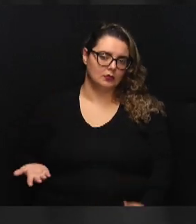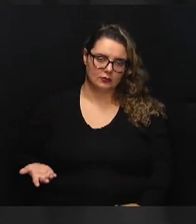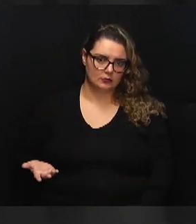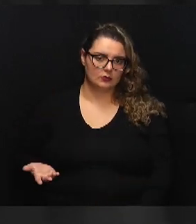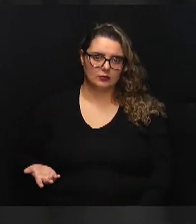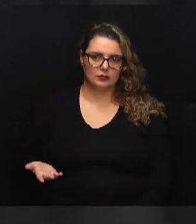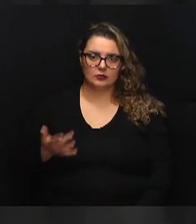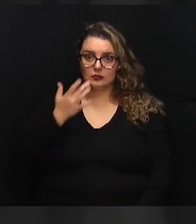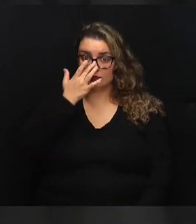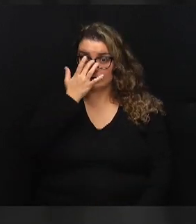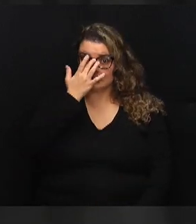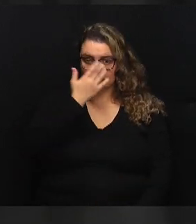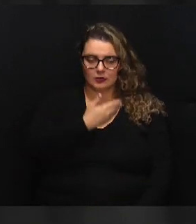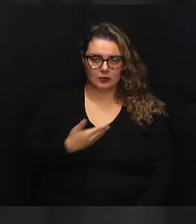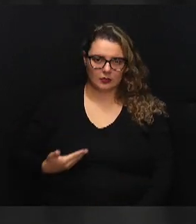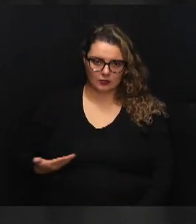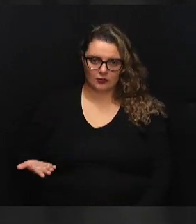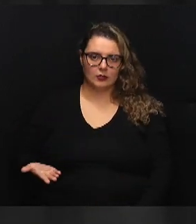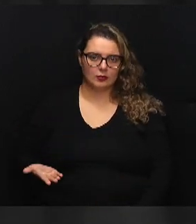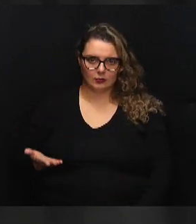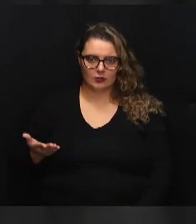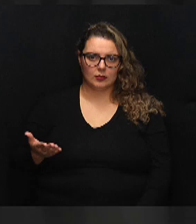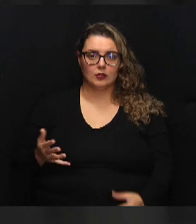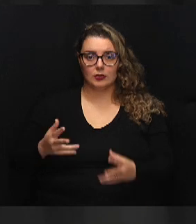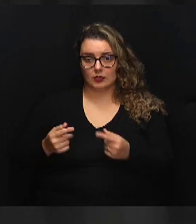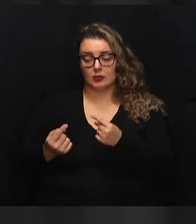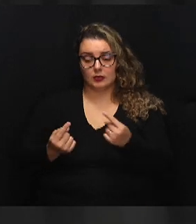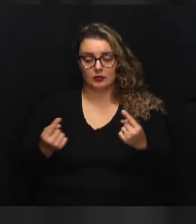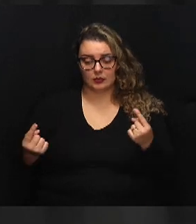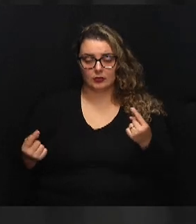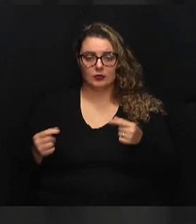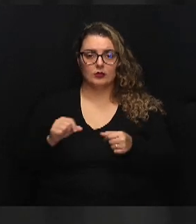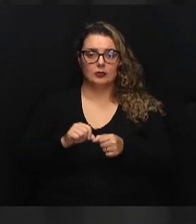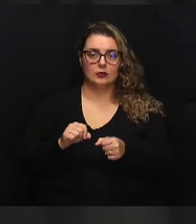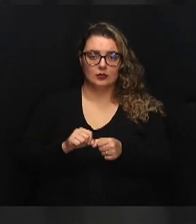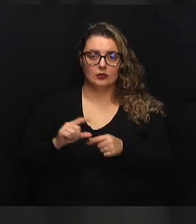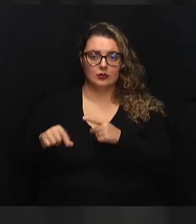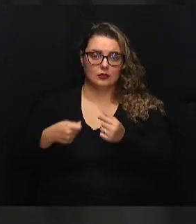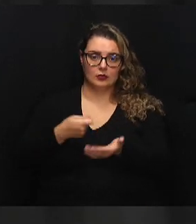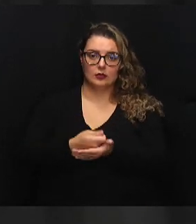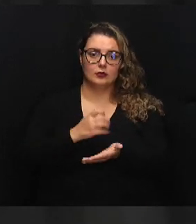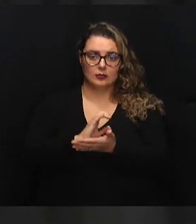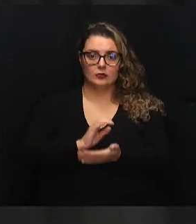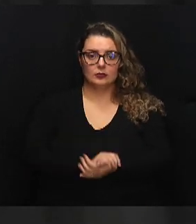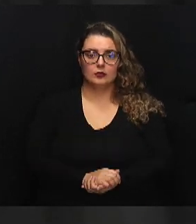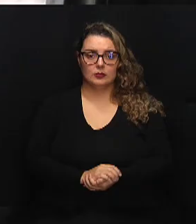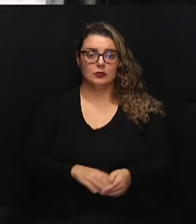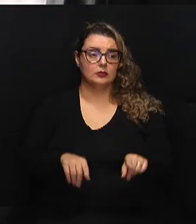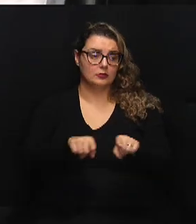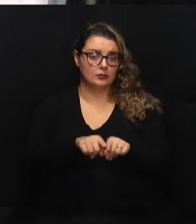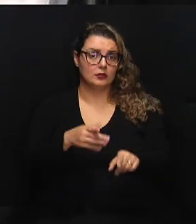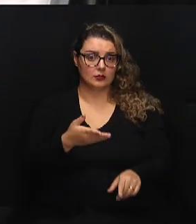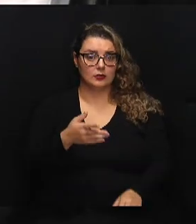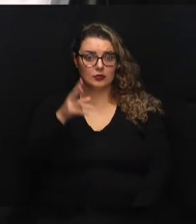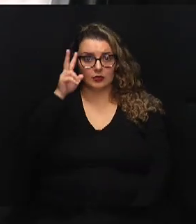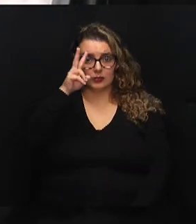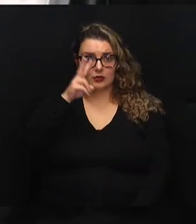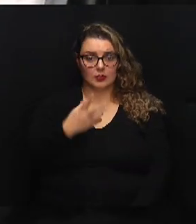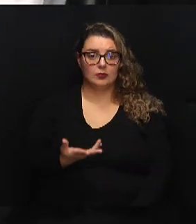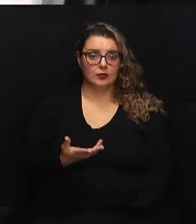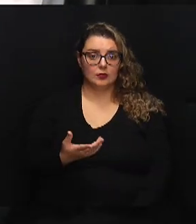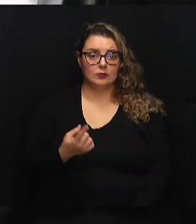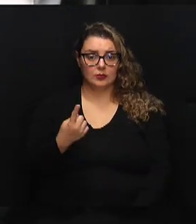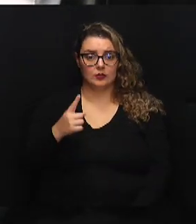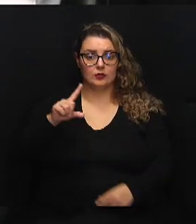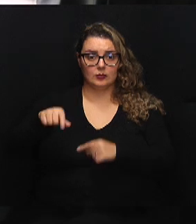público e notório. Agora, cada um sabe aquilo que faz com a tua emenda impositiva. Fora que eu lembro que uma das emendas